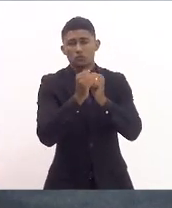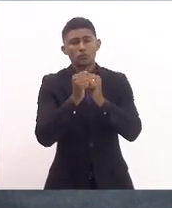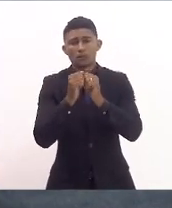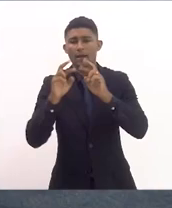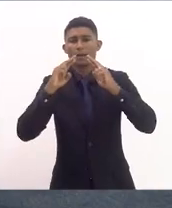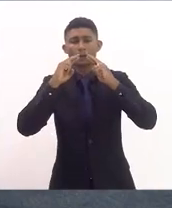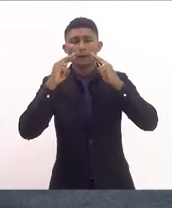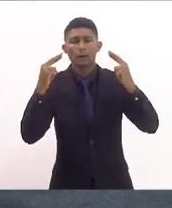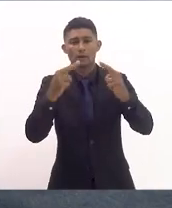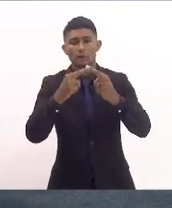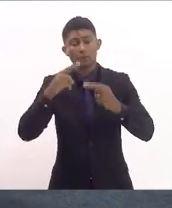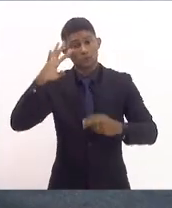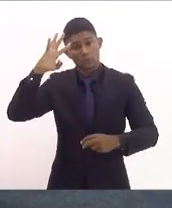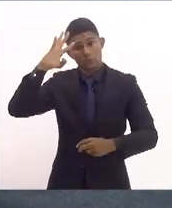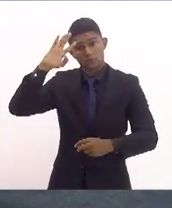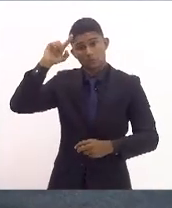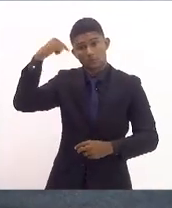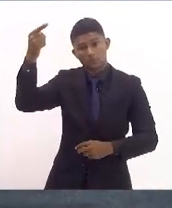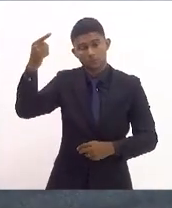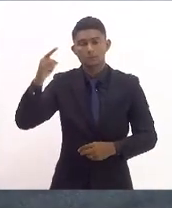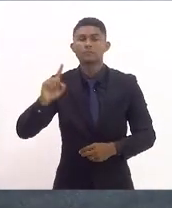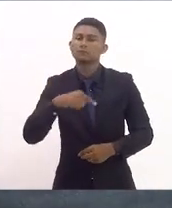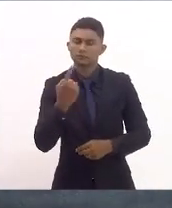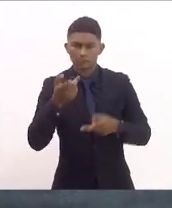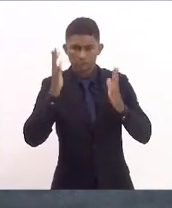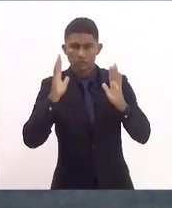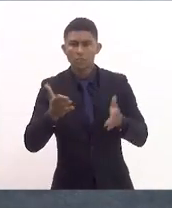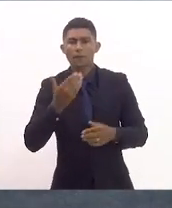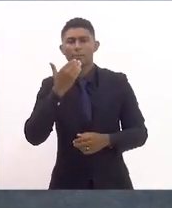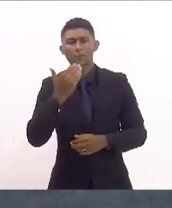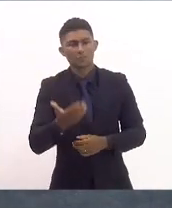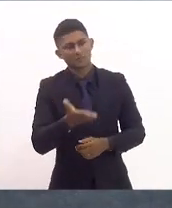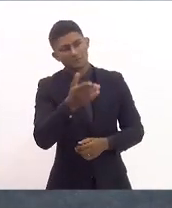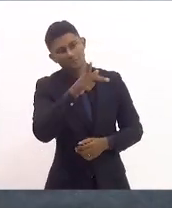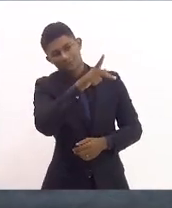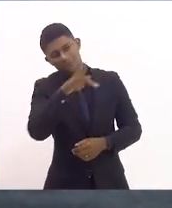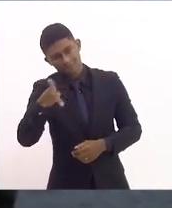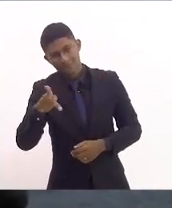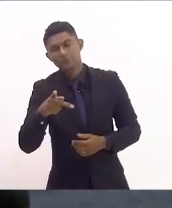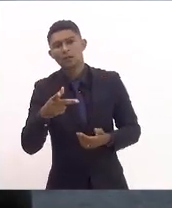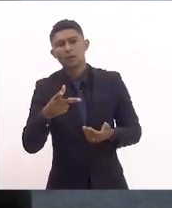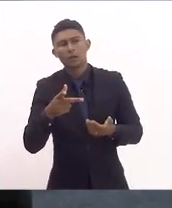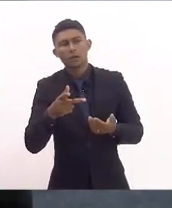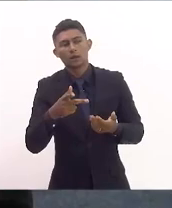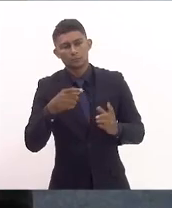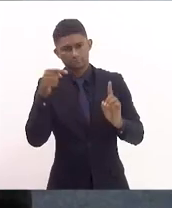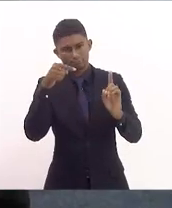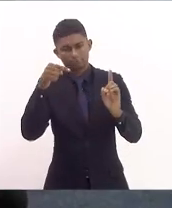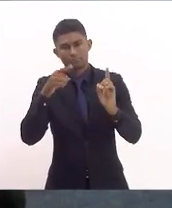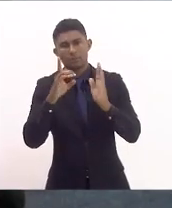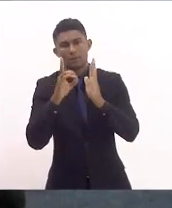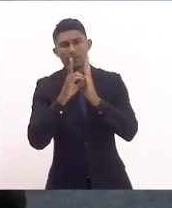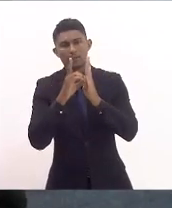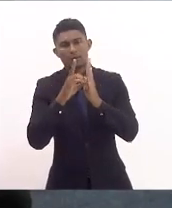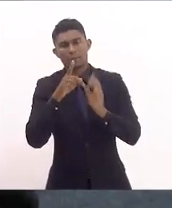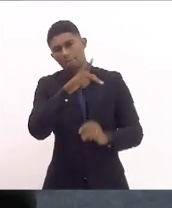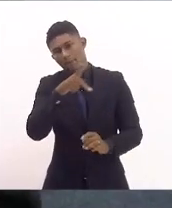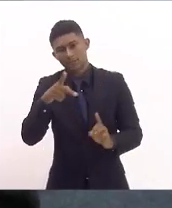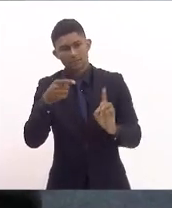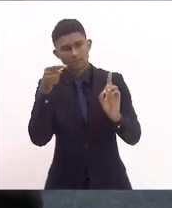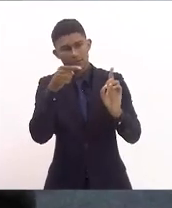próxima quarta-feira nós pedimos ao presidente do Detran para nos